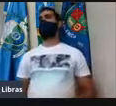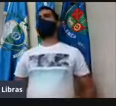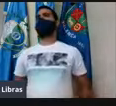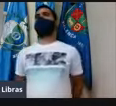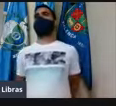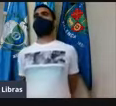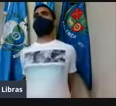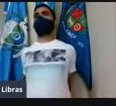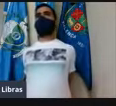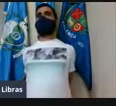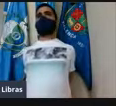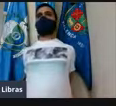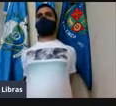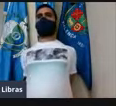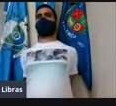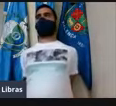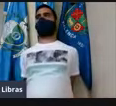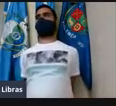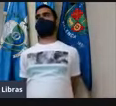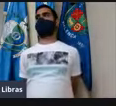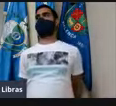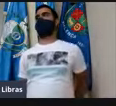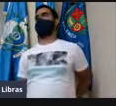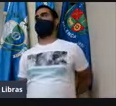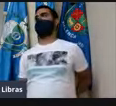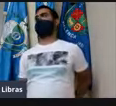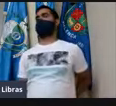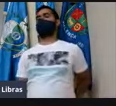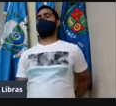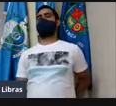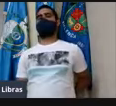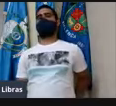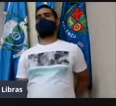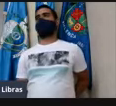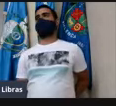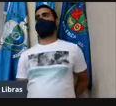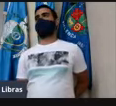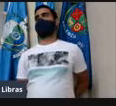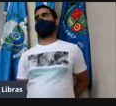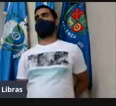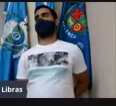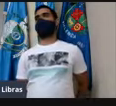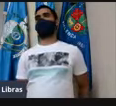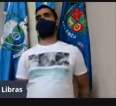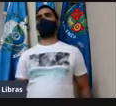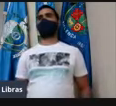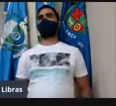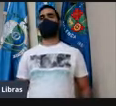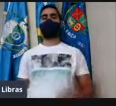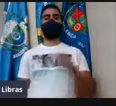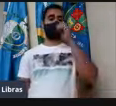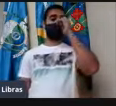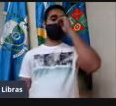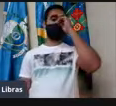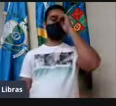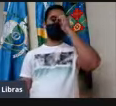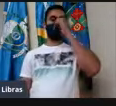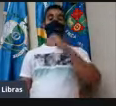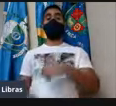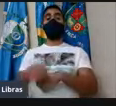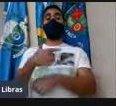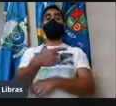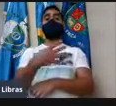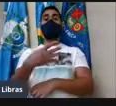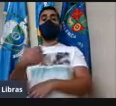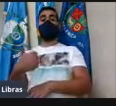O requerimento do professor Rafael, enquanto sem discussão, não tendo quem queira discutir, aprovado. Requerimento 241 do